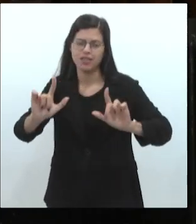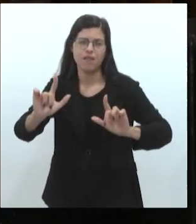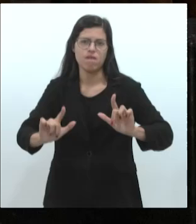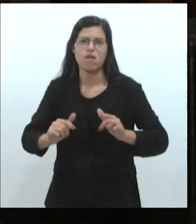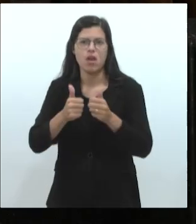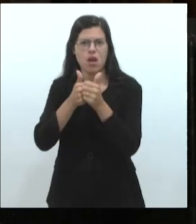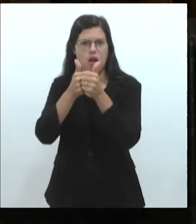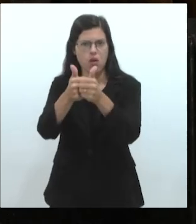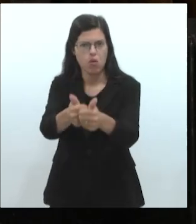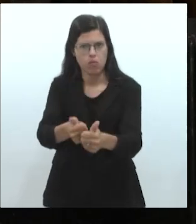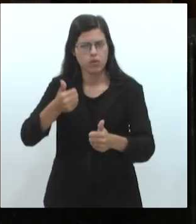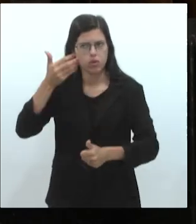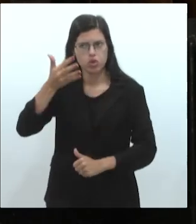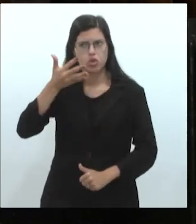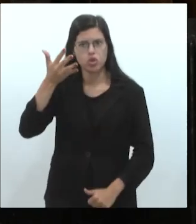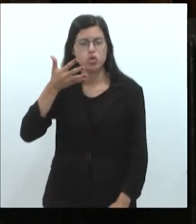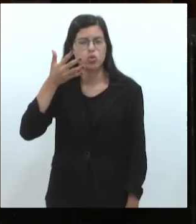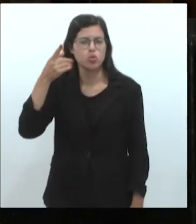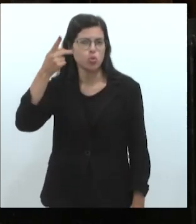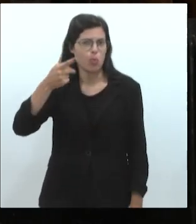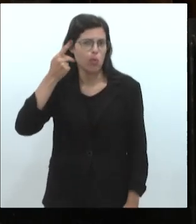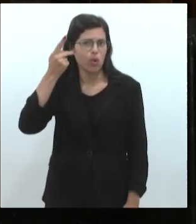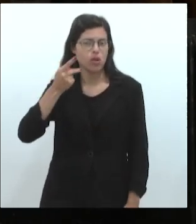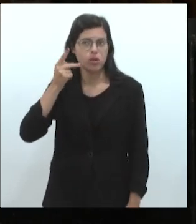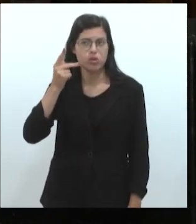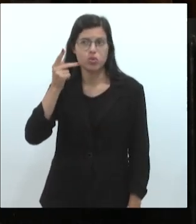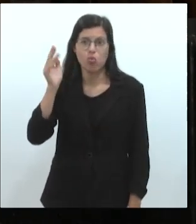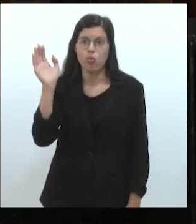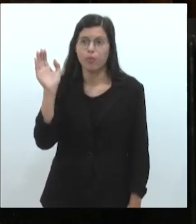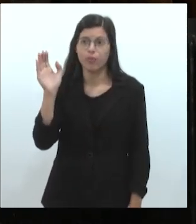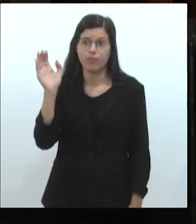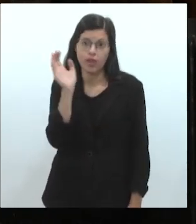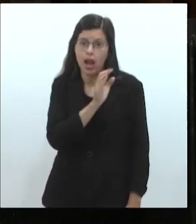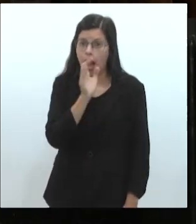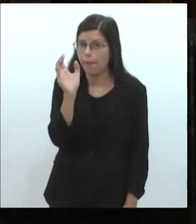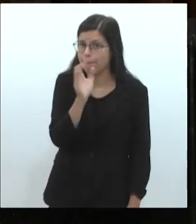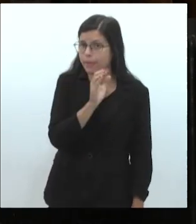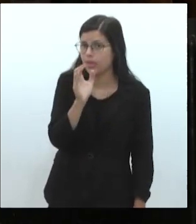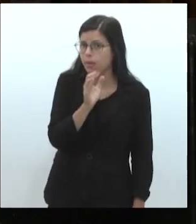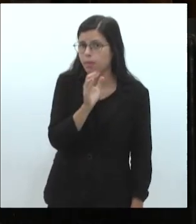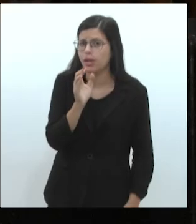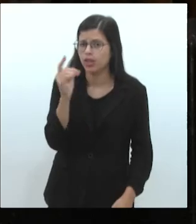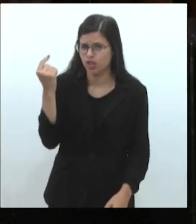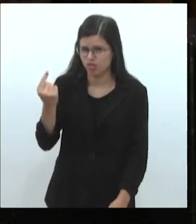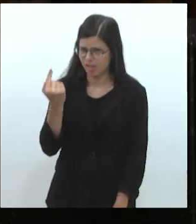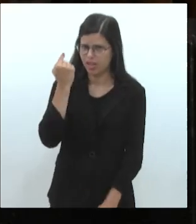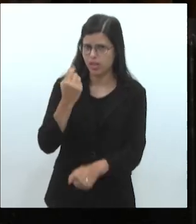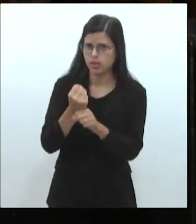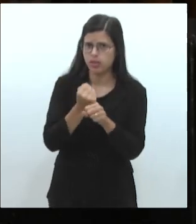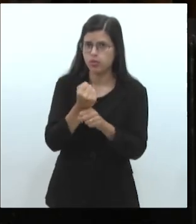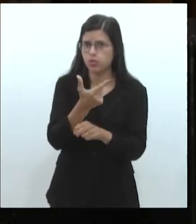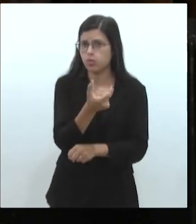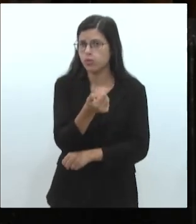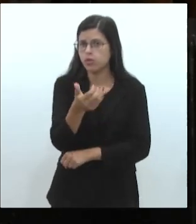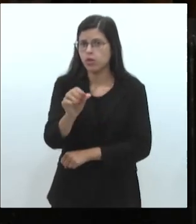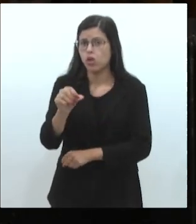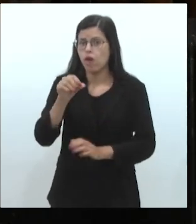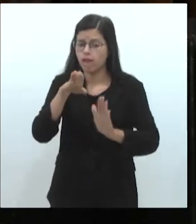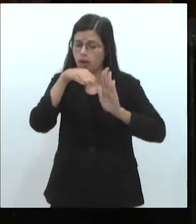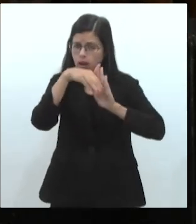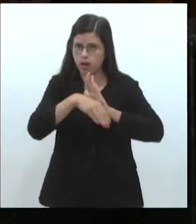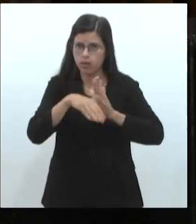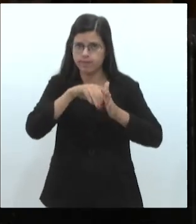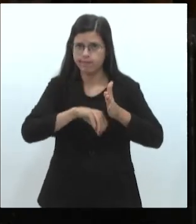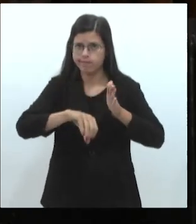pronunciamentos políticos e rapidamente, sem que ninguém fizesse nada, repito, caiu a